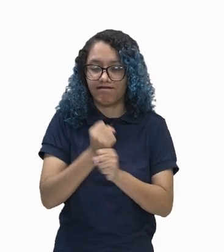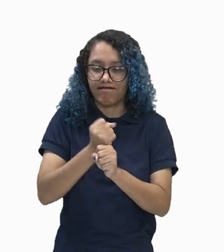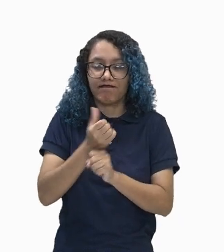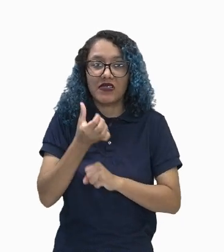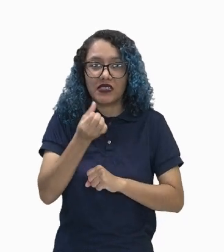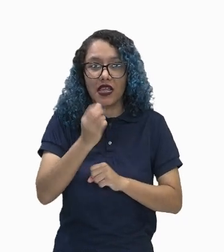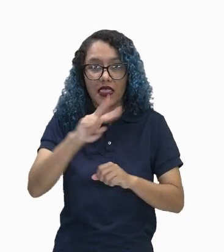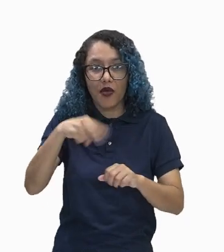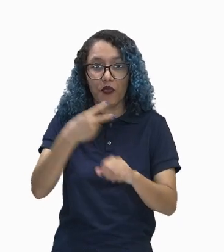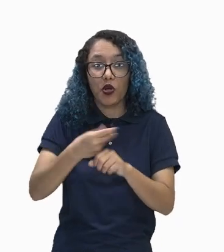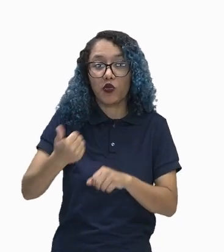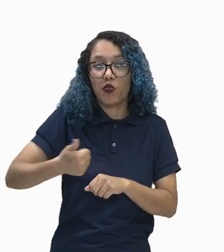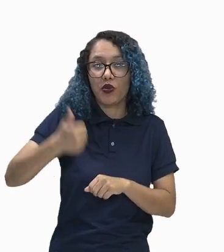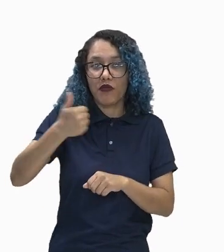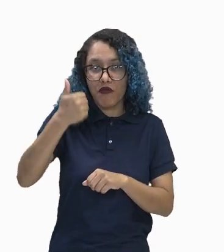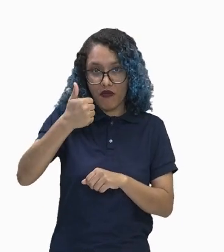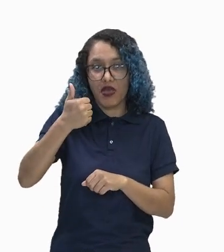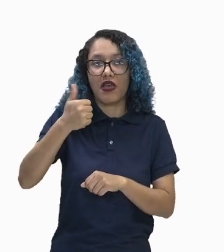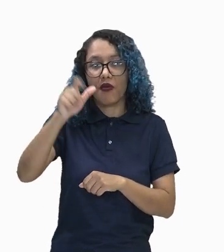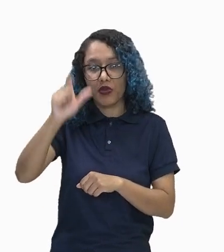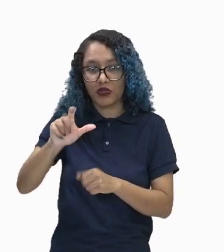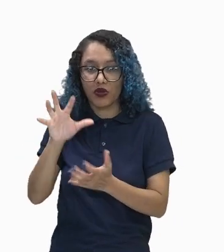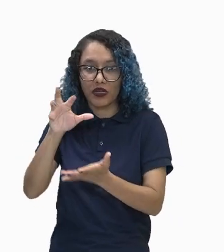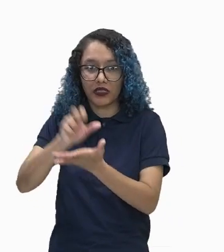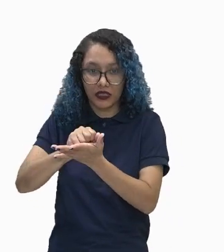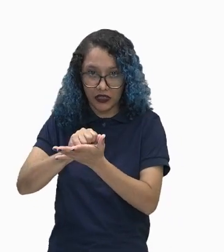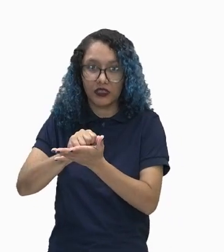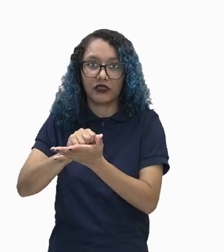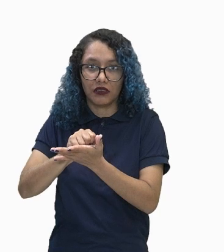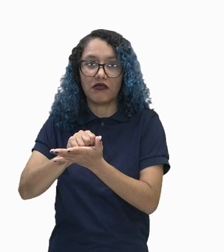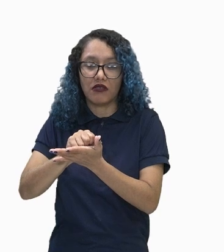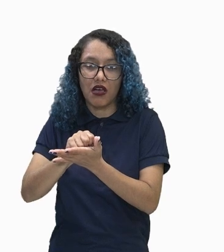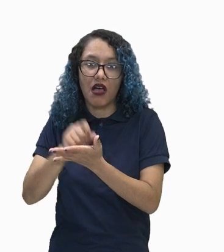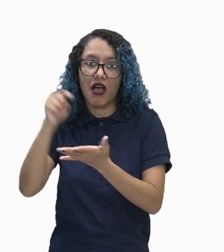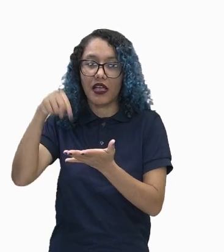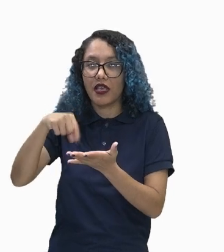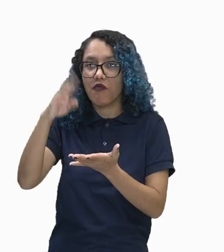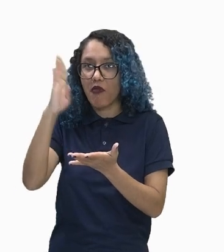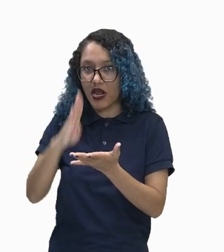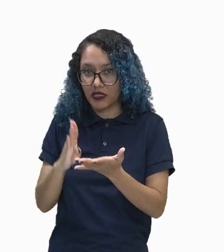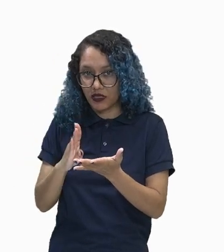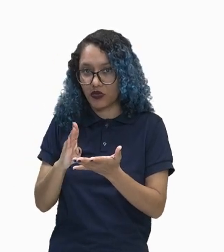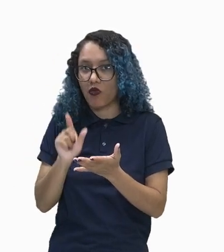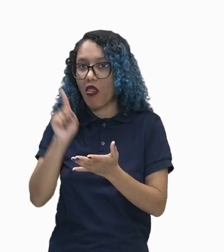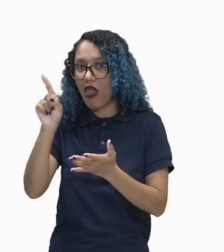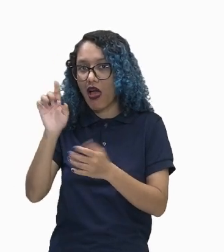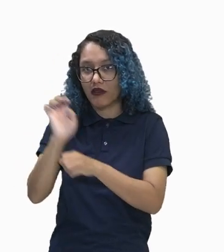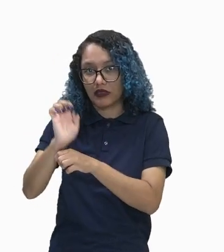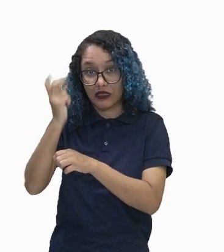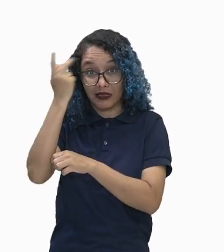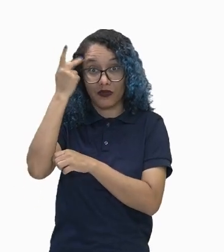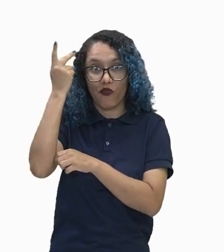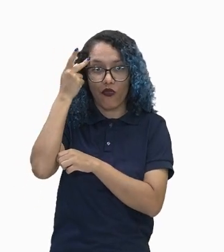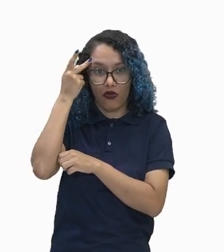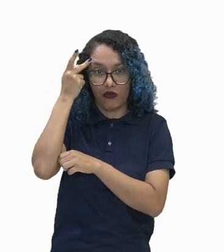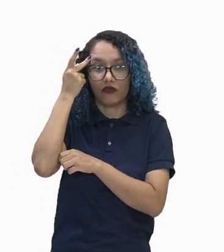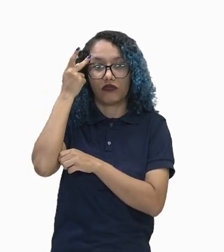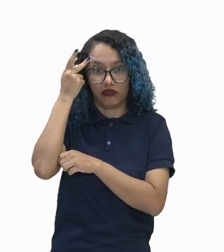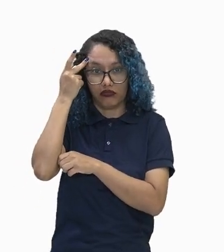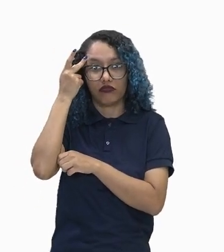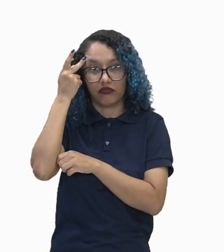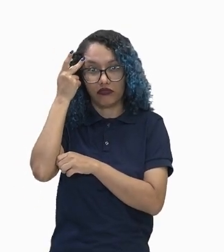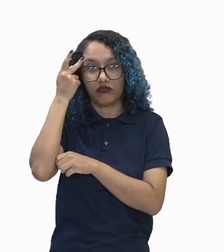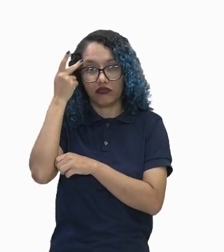primeiro caso registrado no Brasil e em São Paulo? Agora nós vamos observar aqui